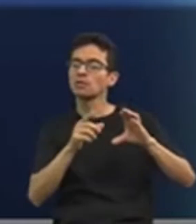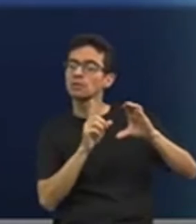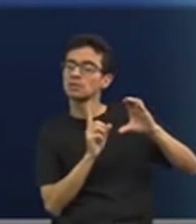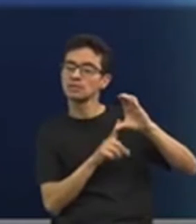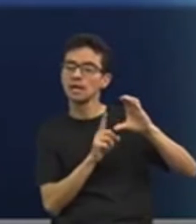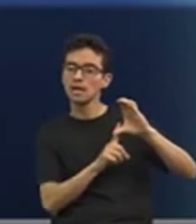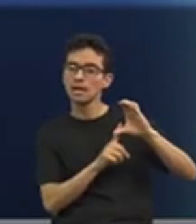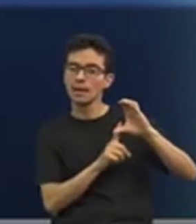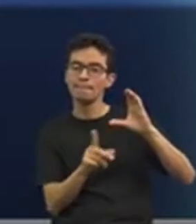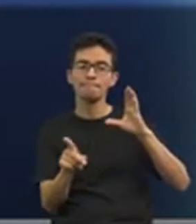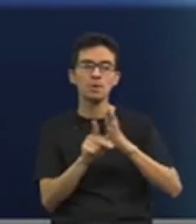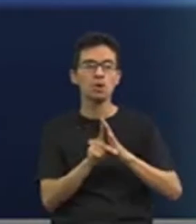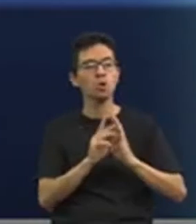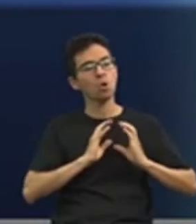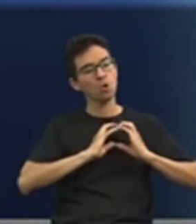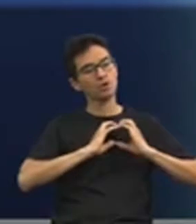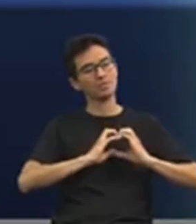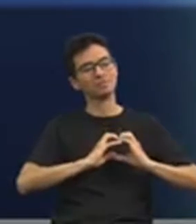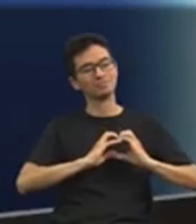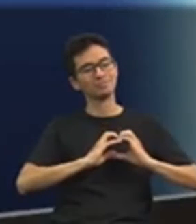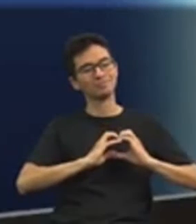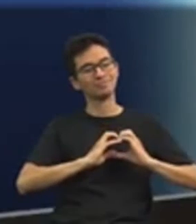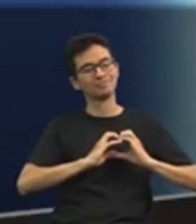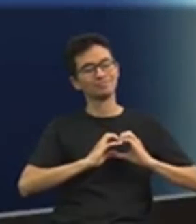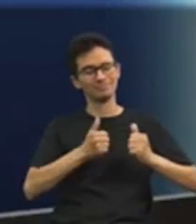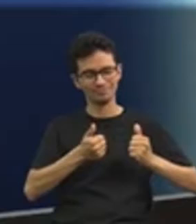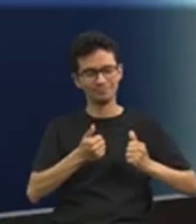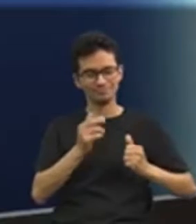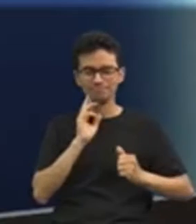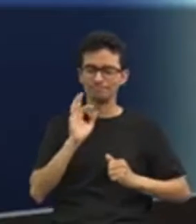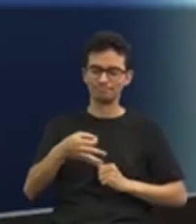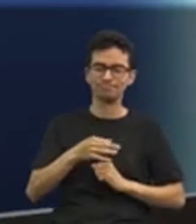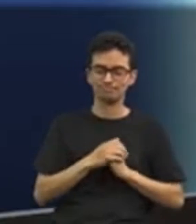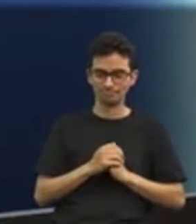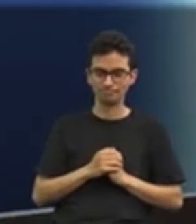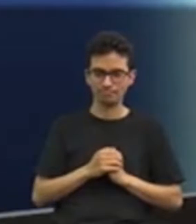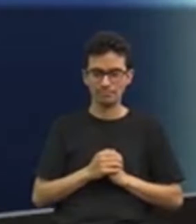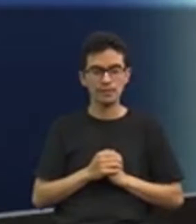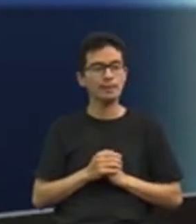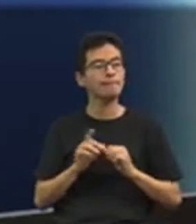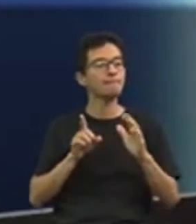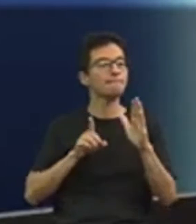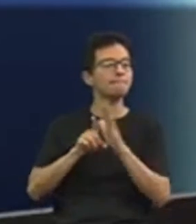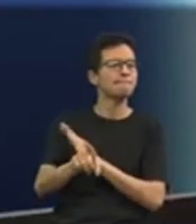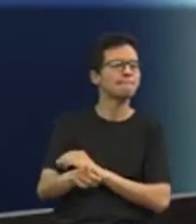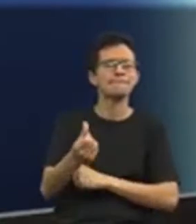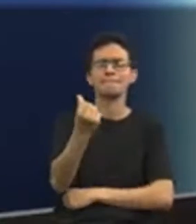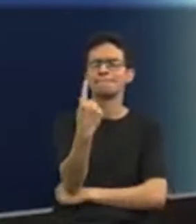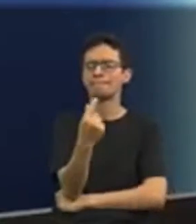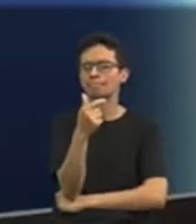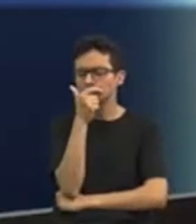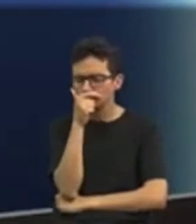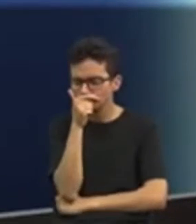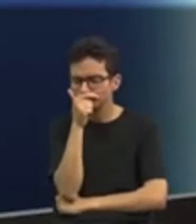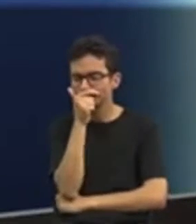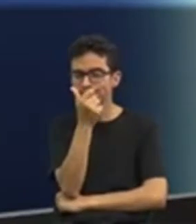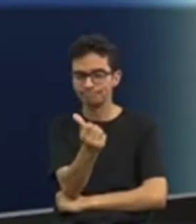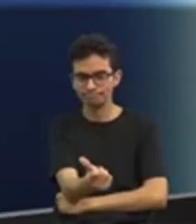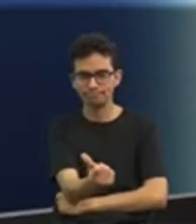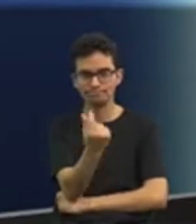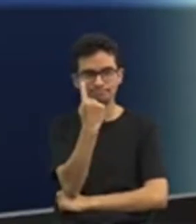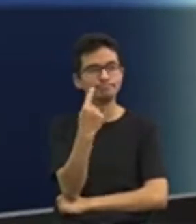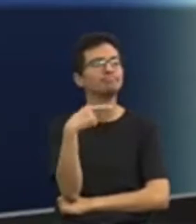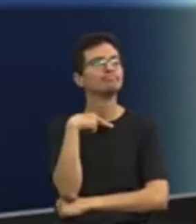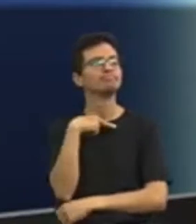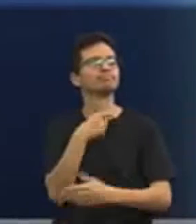resposta CG coração questão nº 61 61